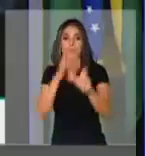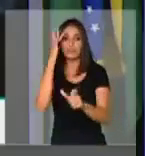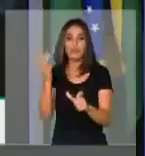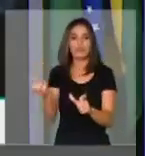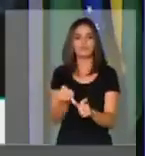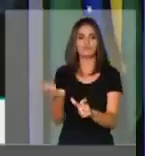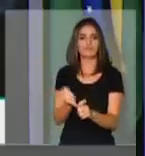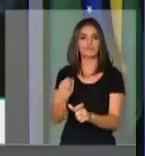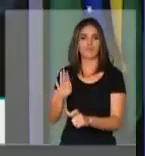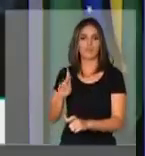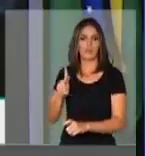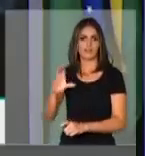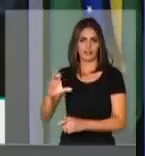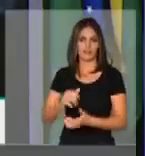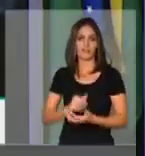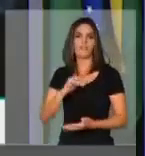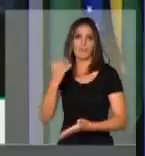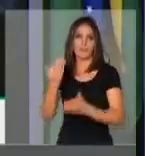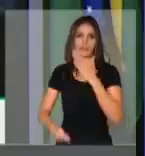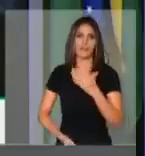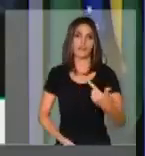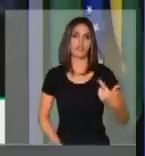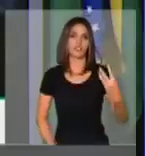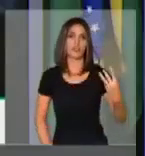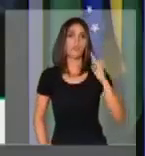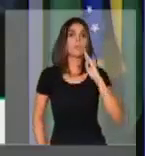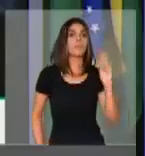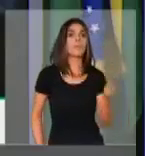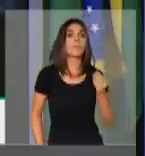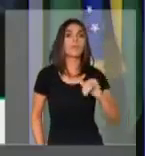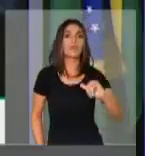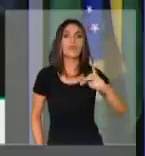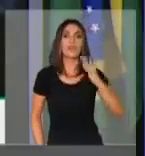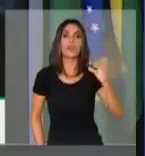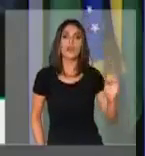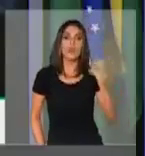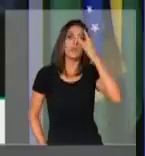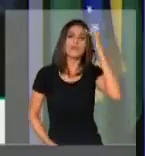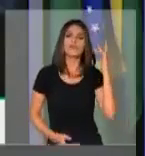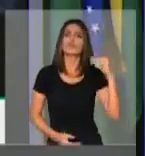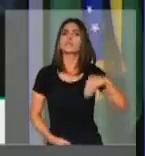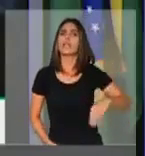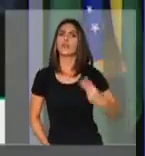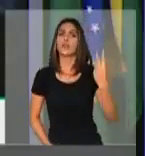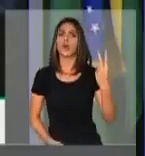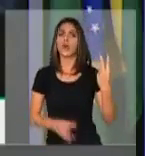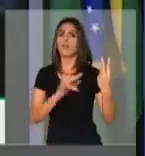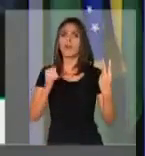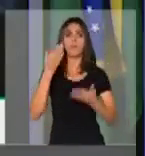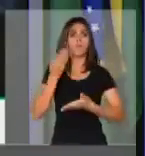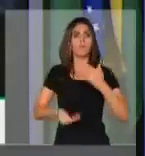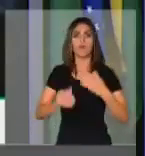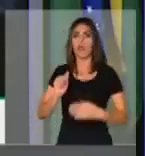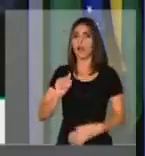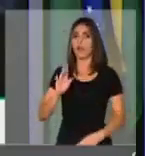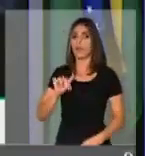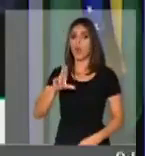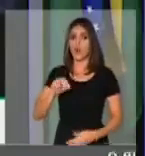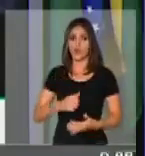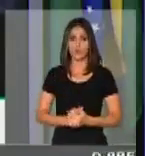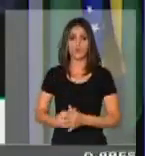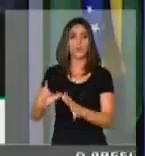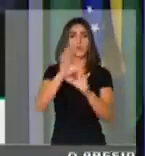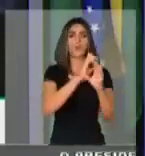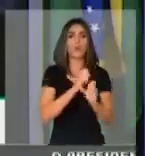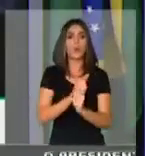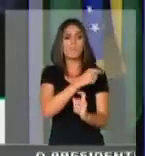BPC e 23 milhões de trabalhadores que ganham até 2 salários mínimos e que ficarão sem o abono. Isso equivale a